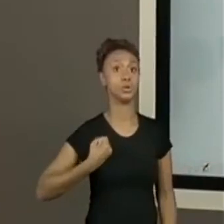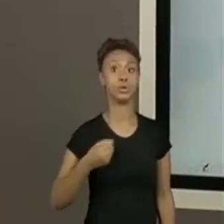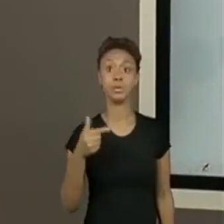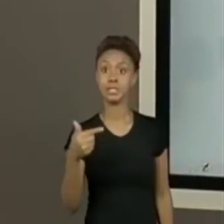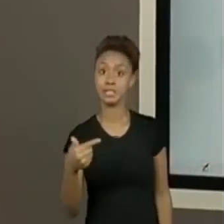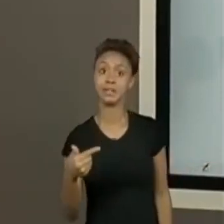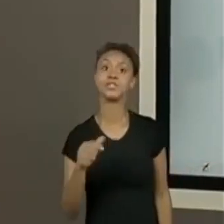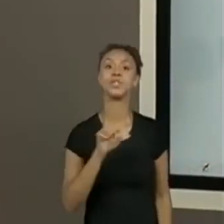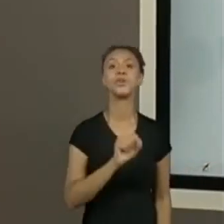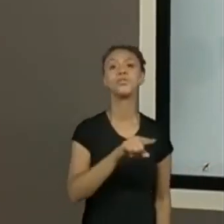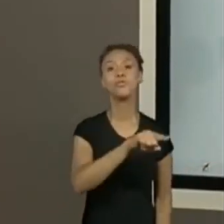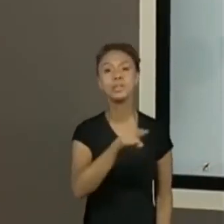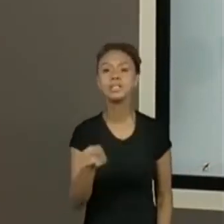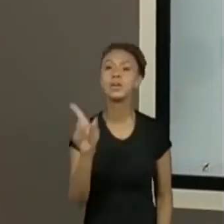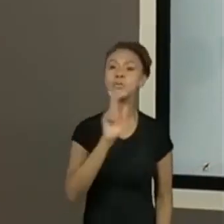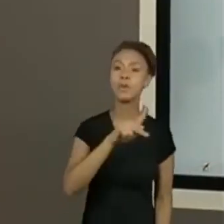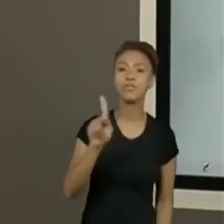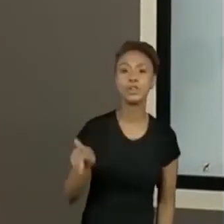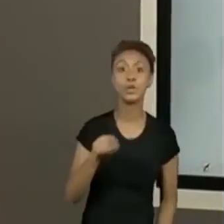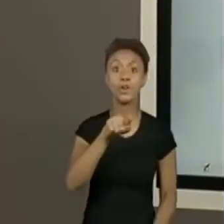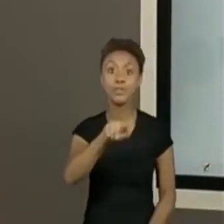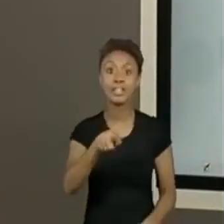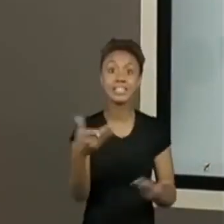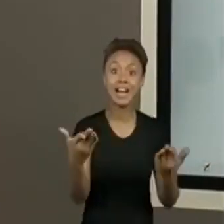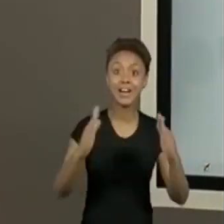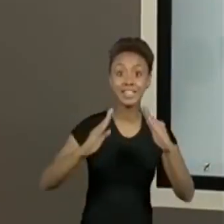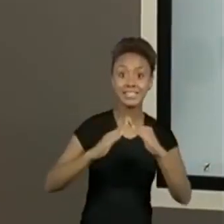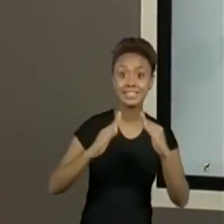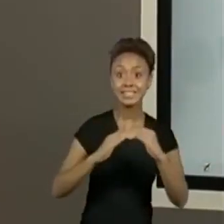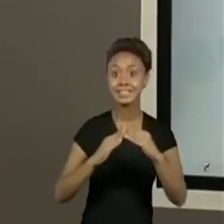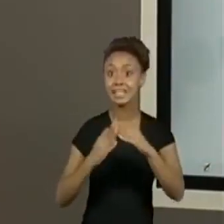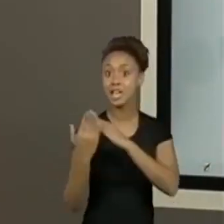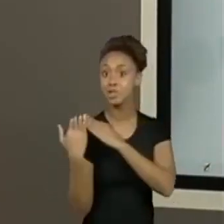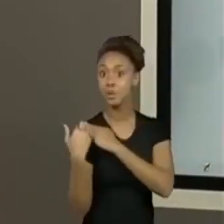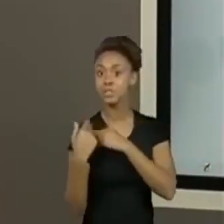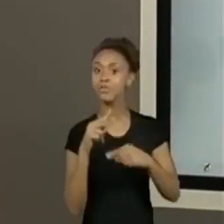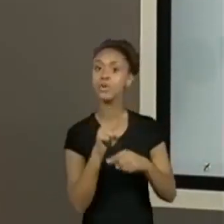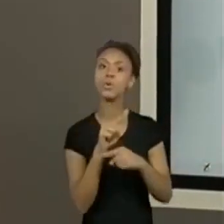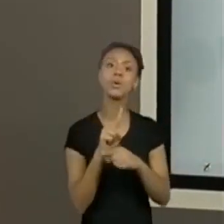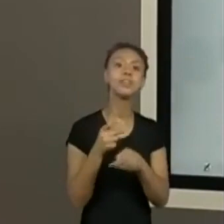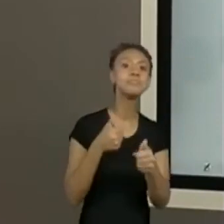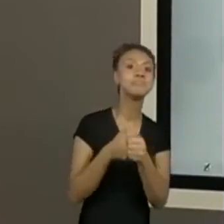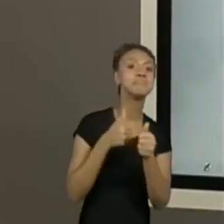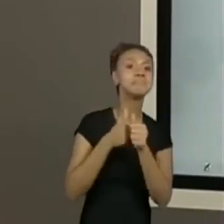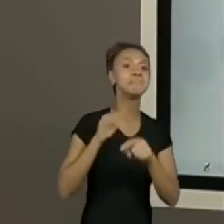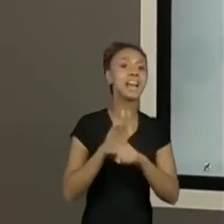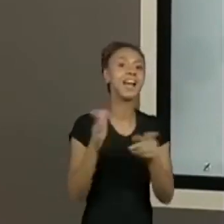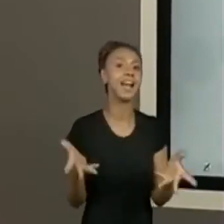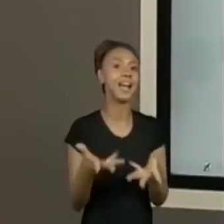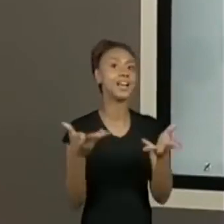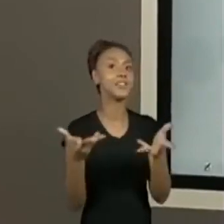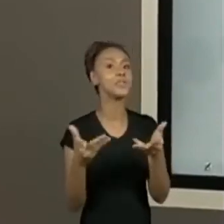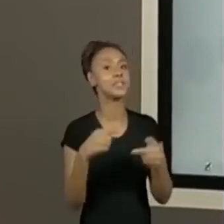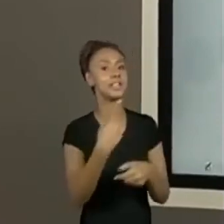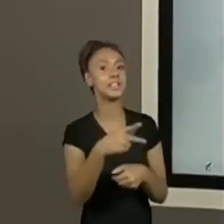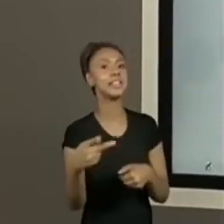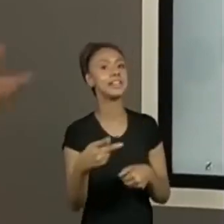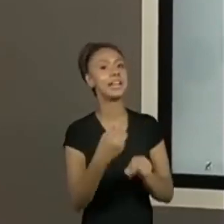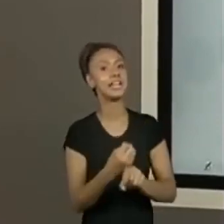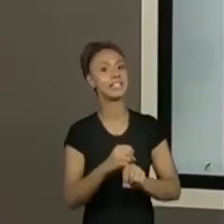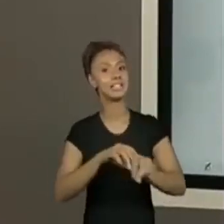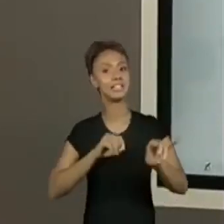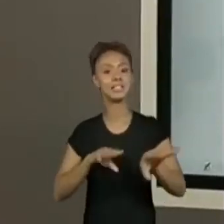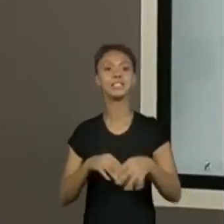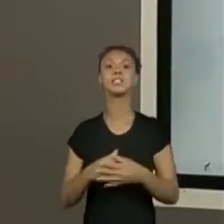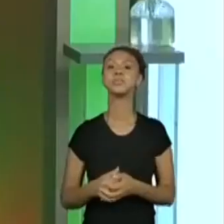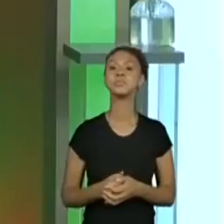Bom dia, professores, bom dia para você que está aí do ladinho dos nossos pequenos, acompanhando, contribuindo com este momento de educação à distância. Bom